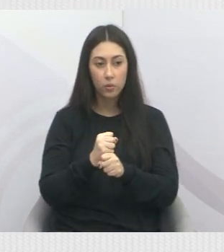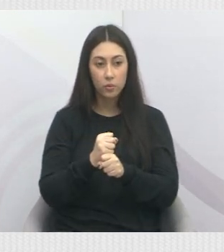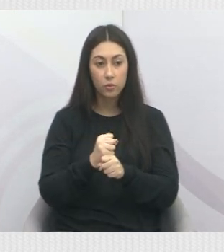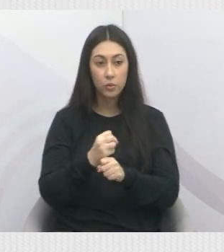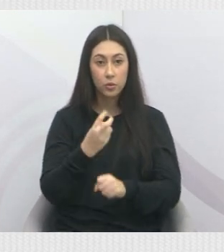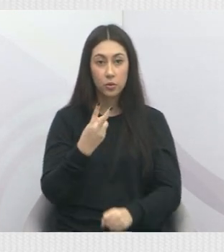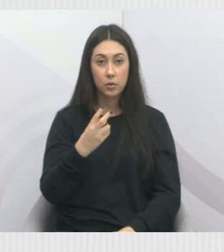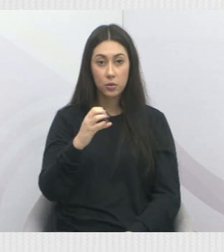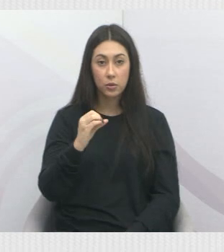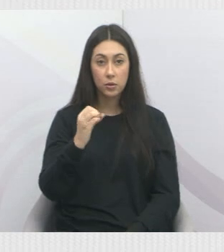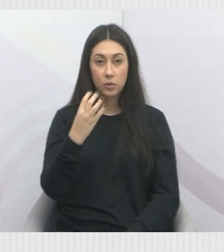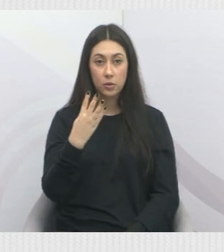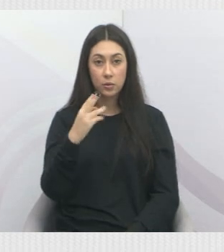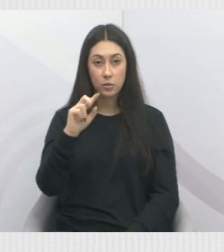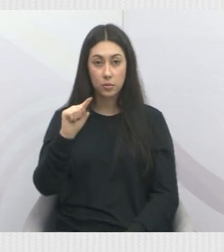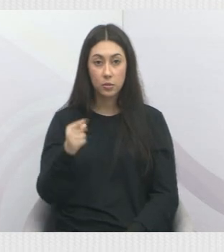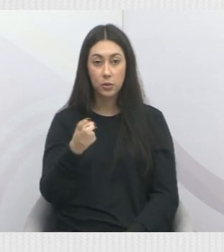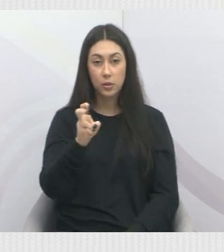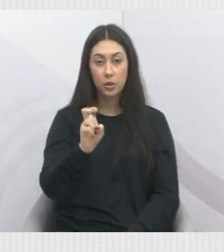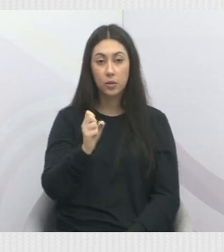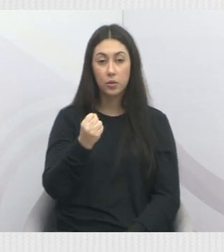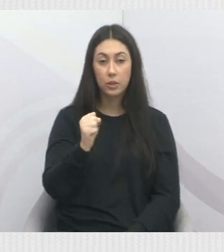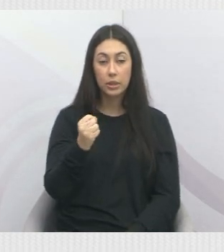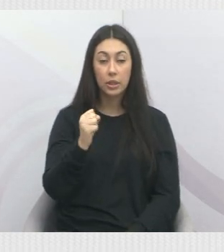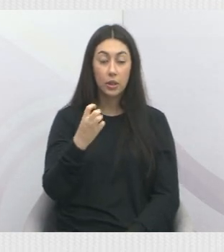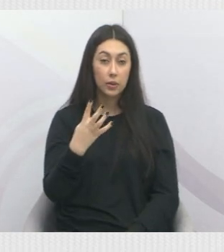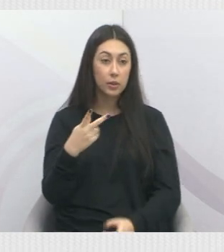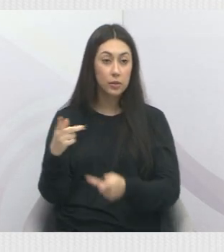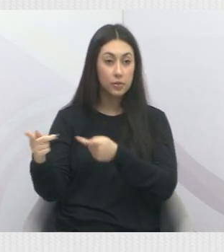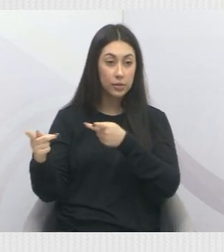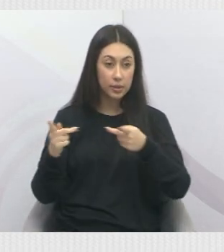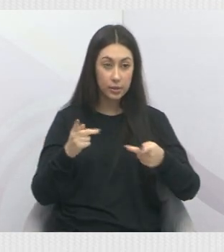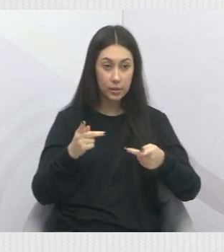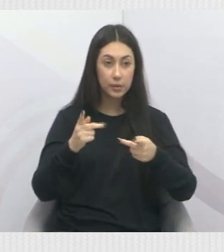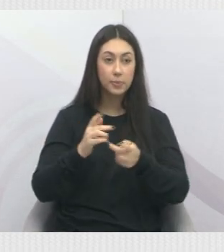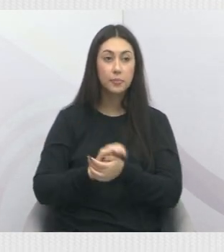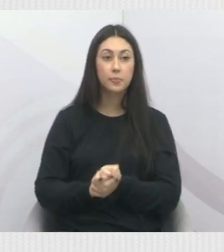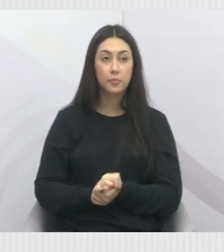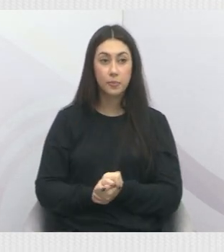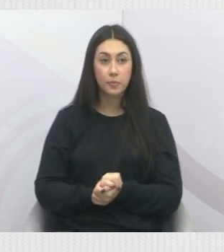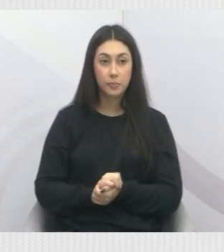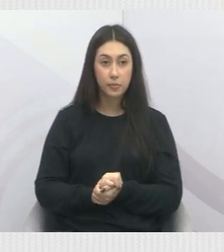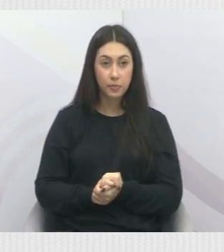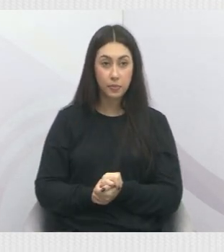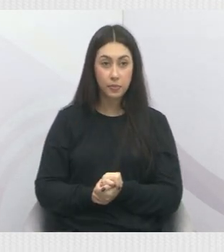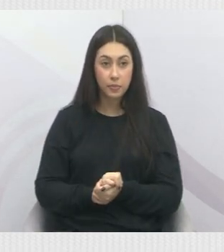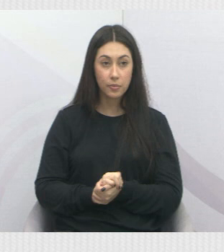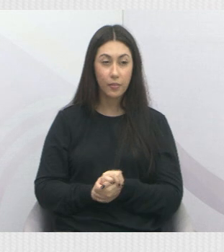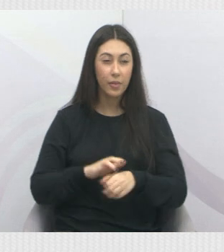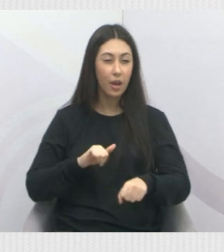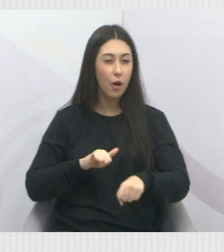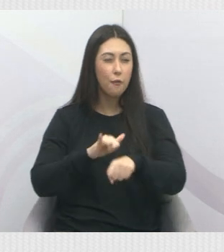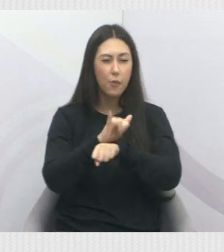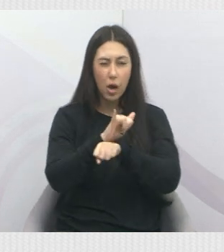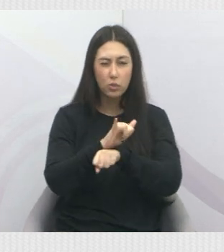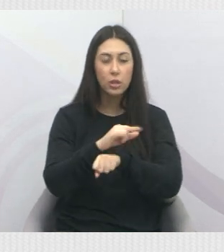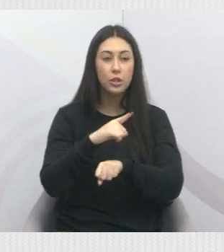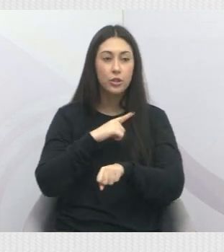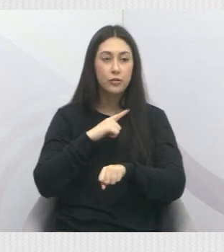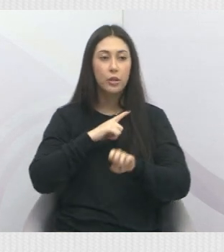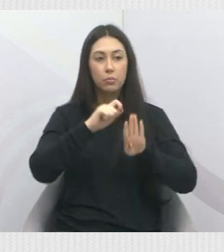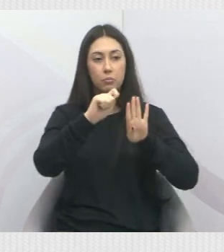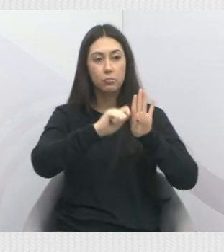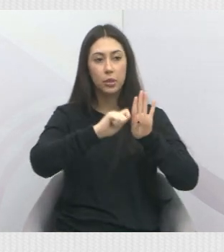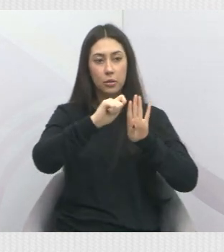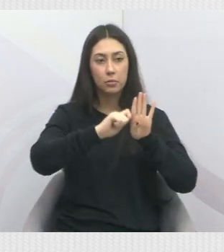2022, 204.584 atendimentos. Absenteísmo na atenção básica, fechamos o primeiro